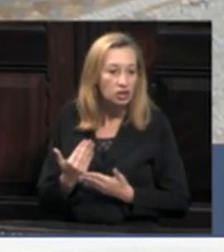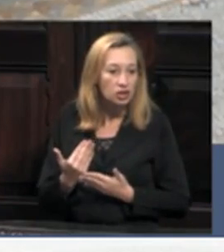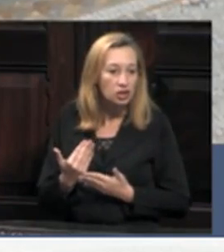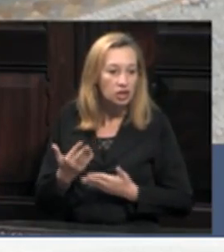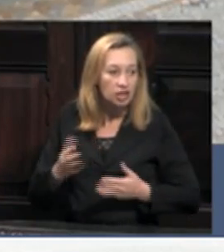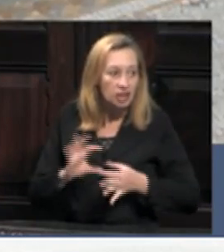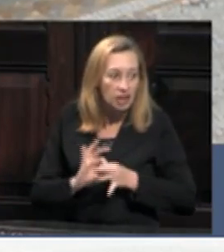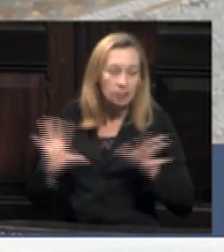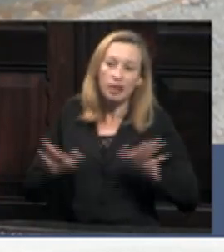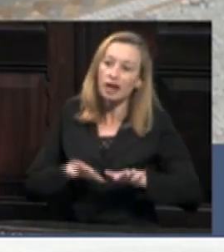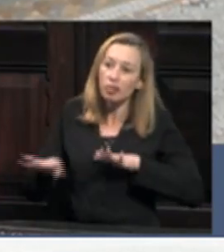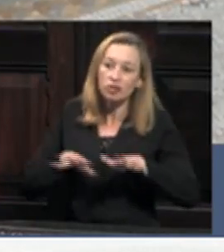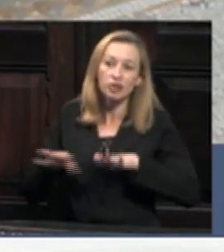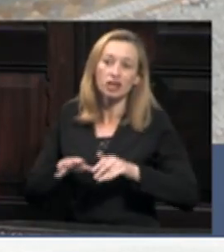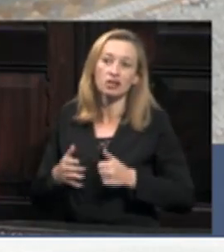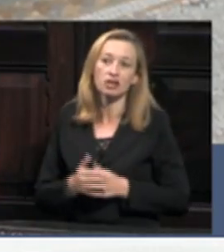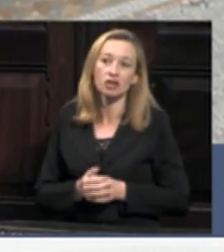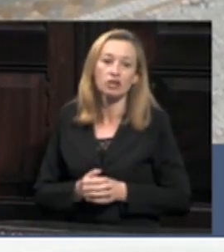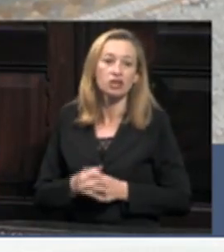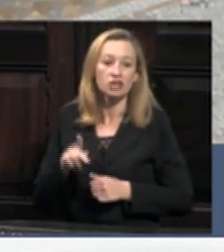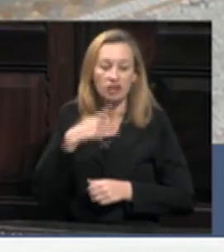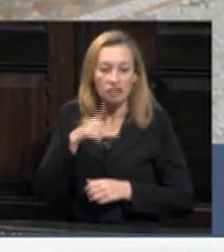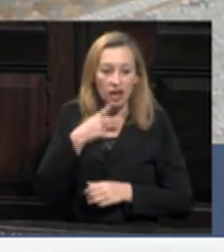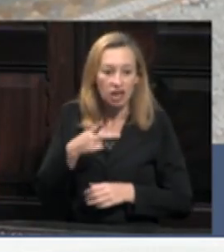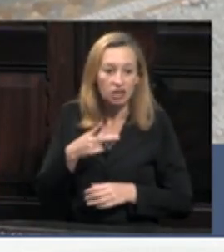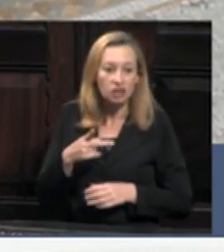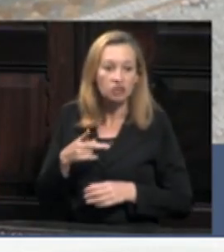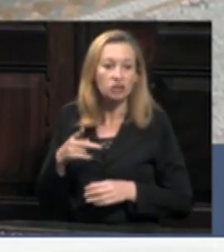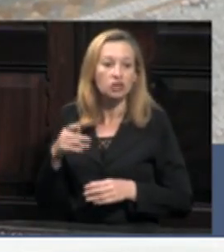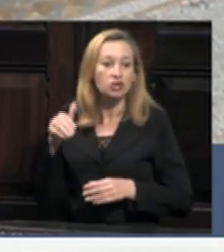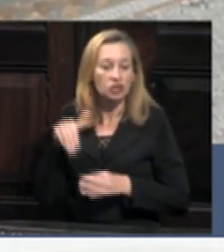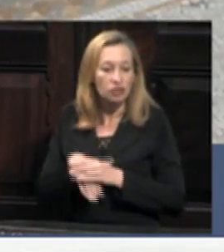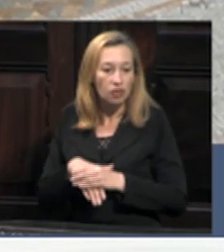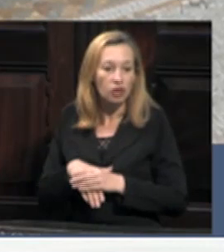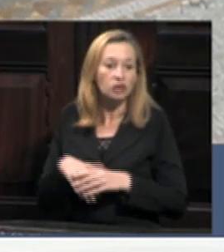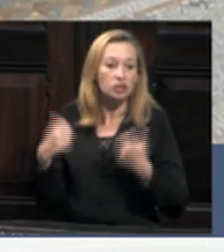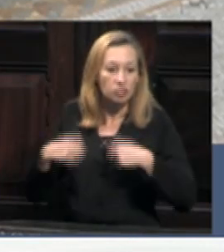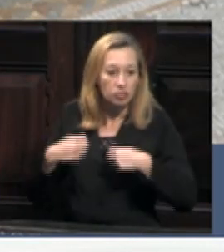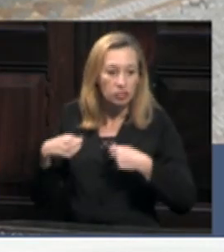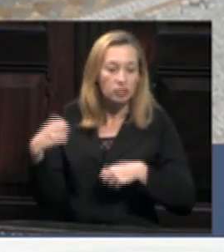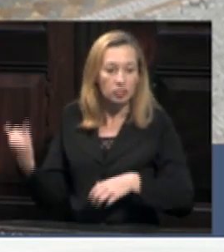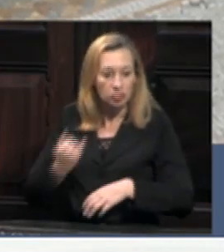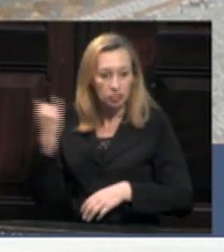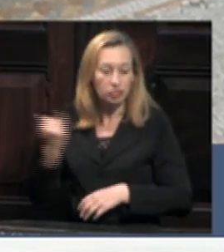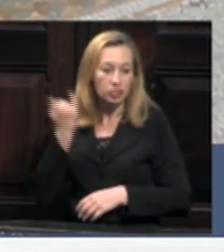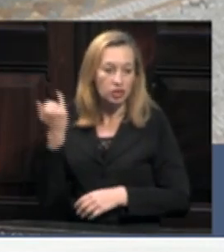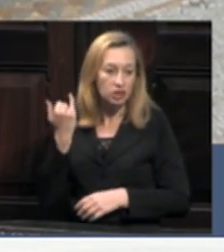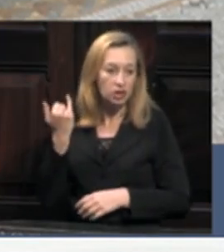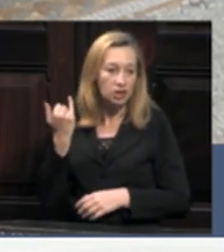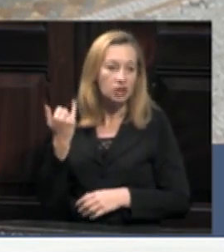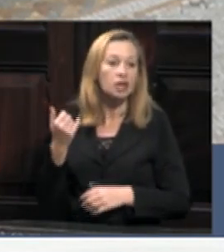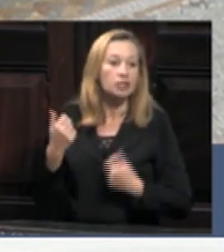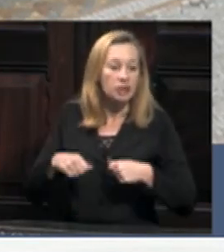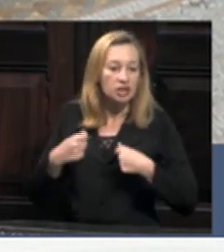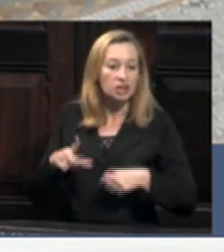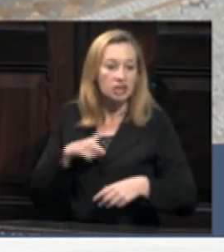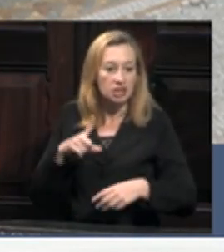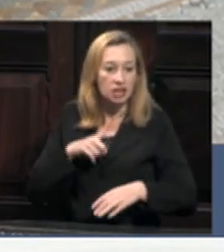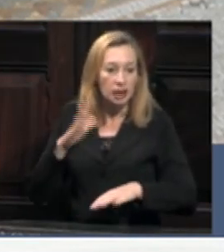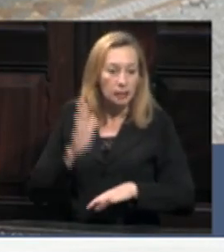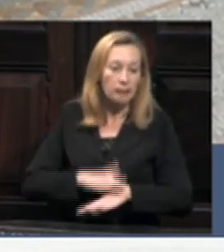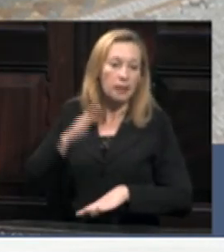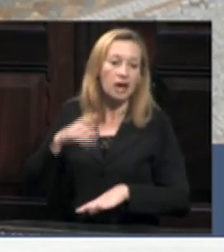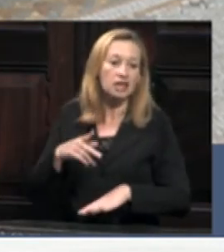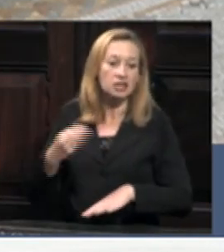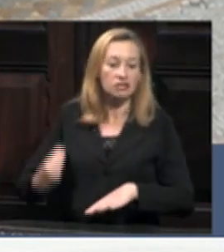mobilização. Vossa Excelência está falando no quórum necessário, então é preciso que tenhamos aqui uma presença a mais